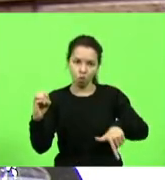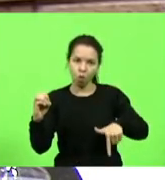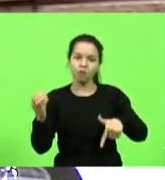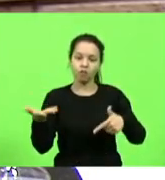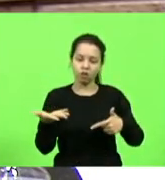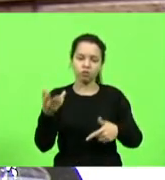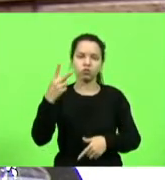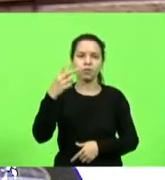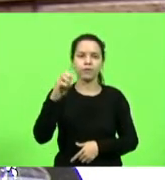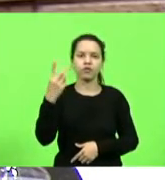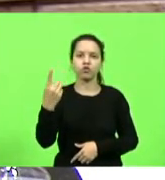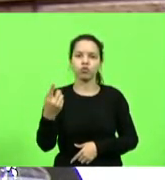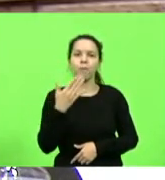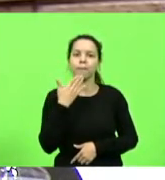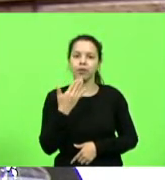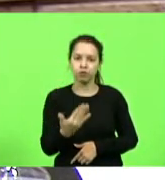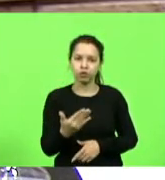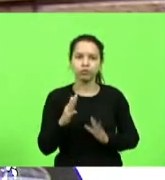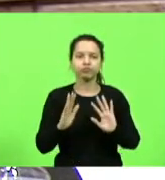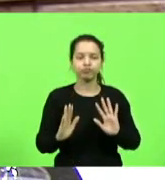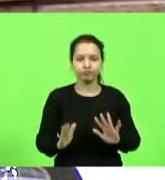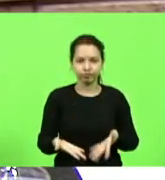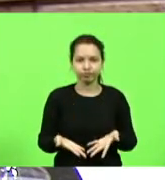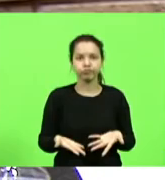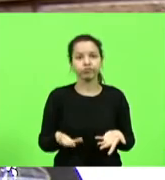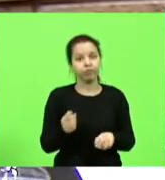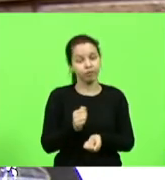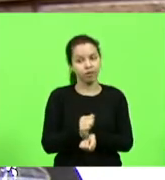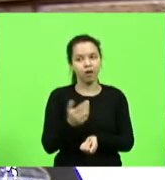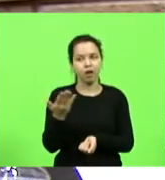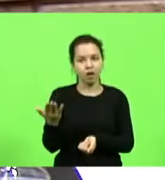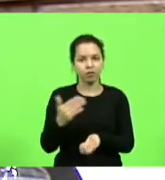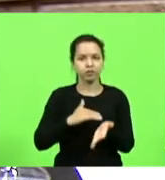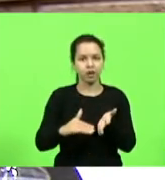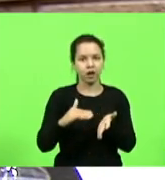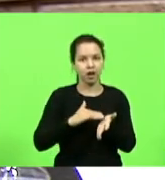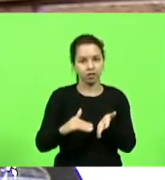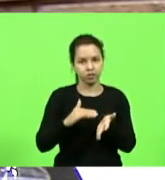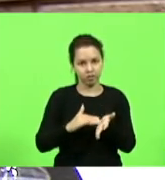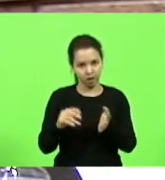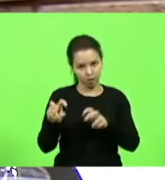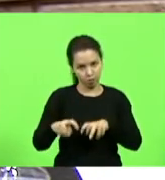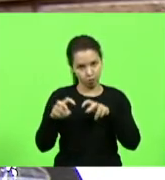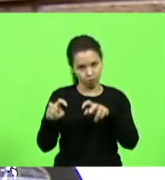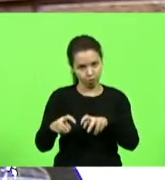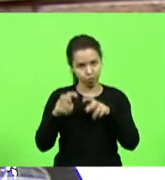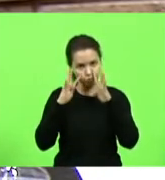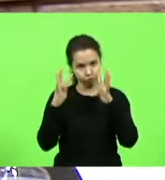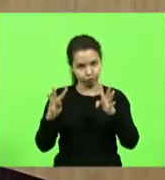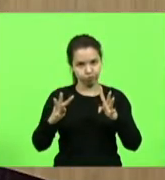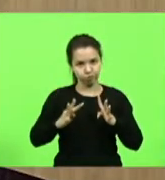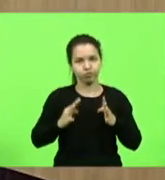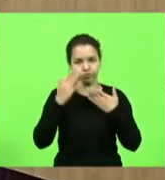Vamos esperar aí que ele chegue até os ouvidos do secretário de Agricultura. Muito obrigado.